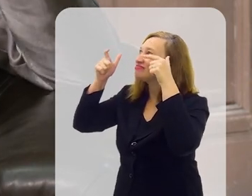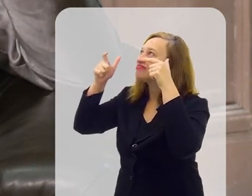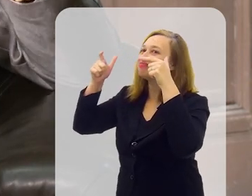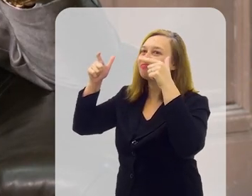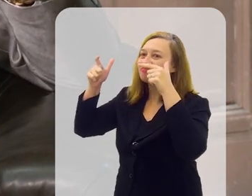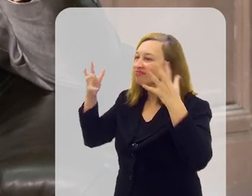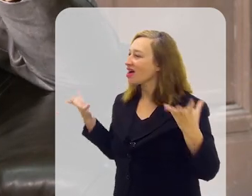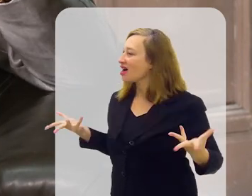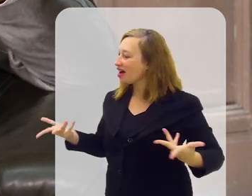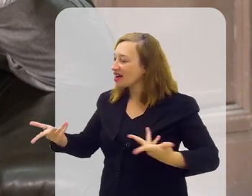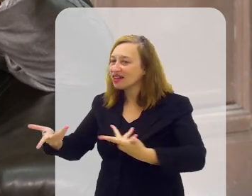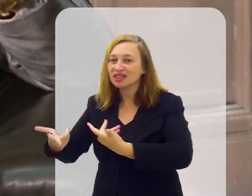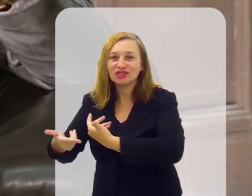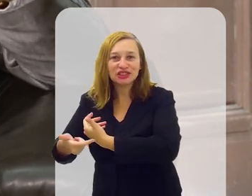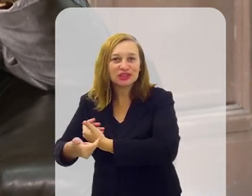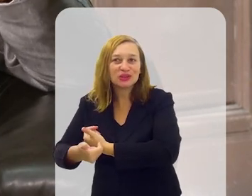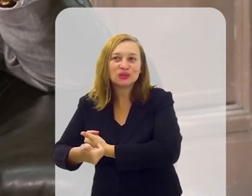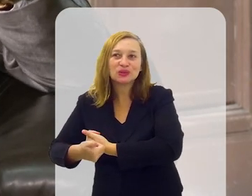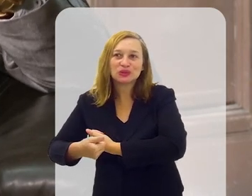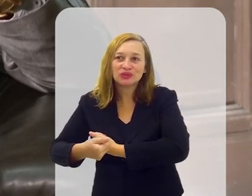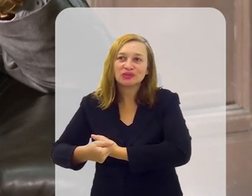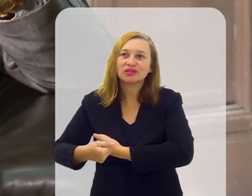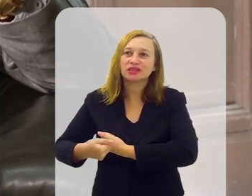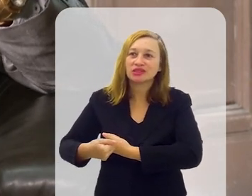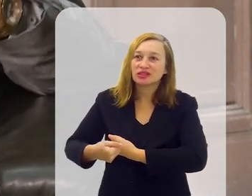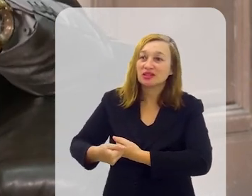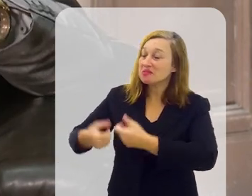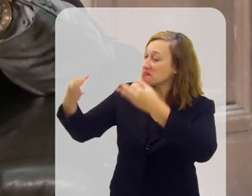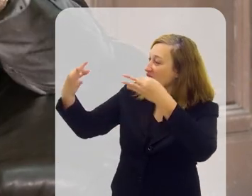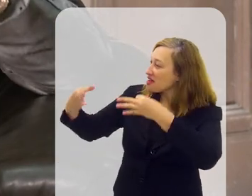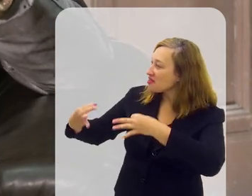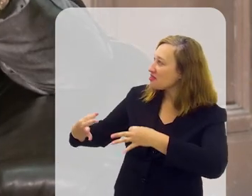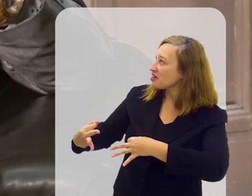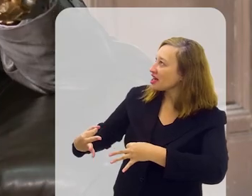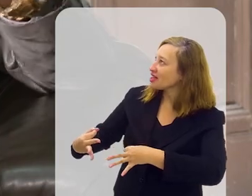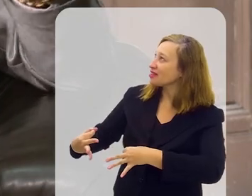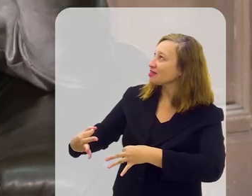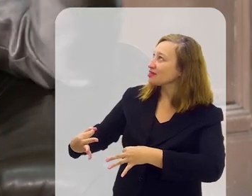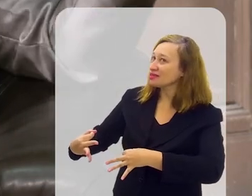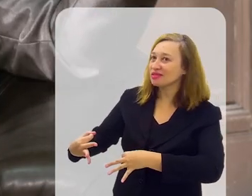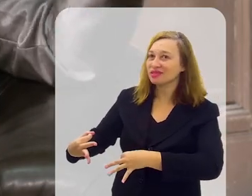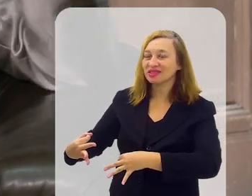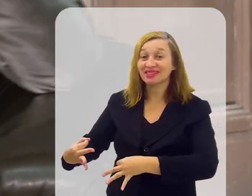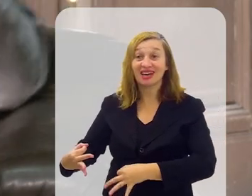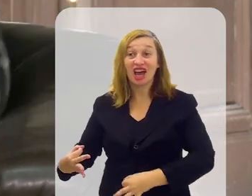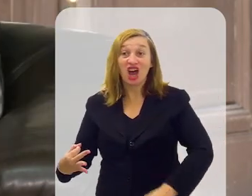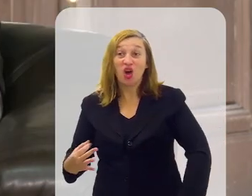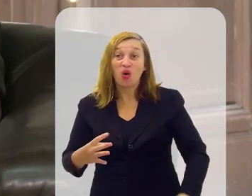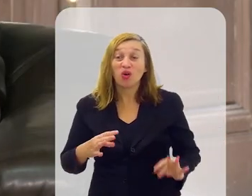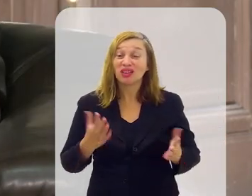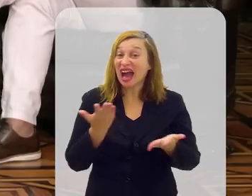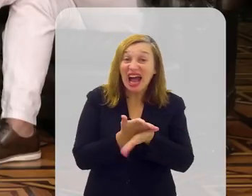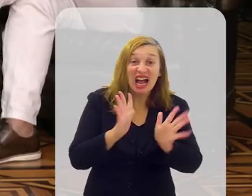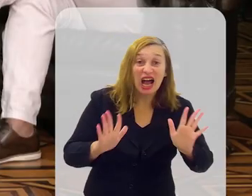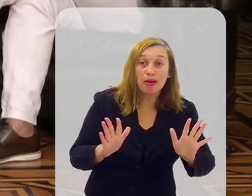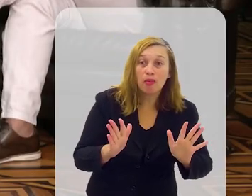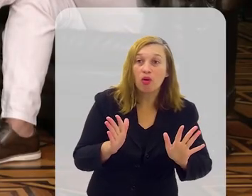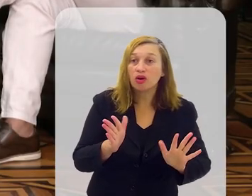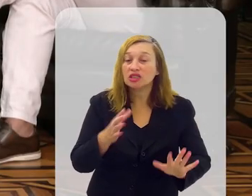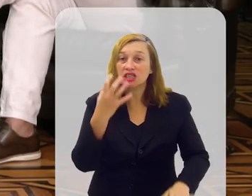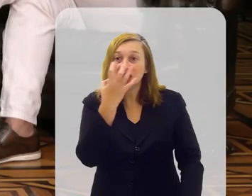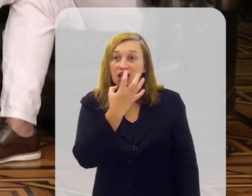honor and the praises be given to the king. Caramba, quando nós acabamos